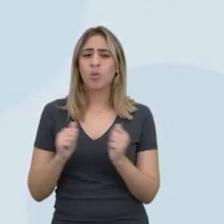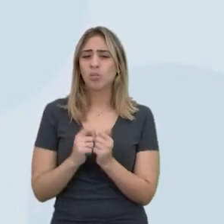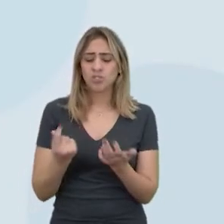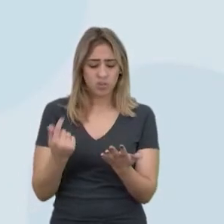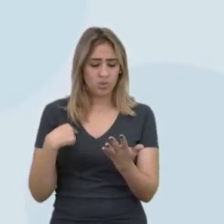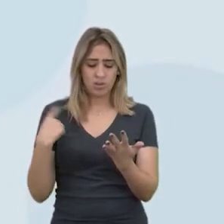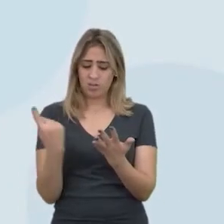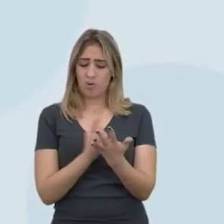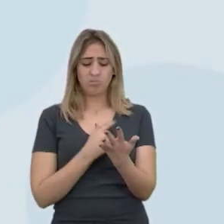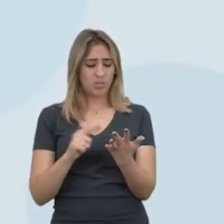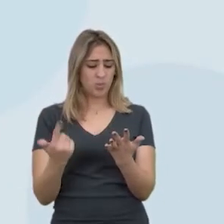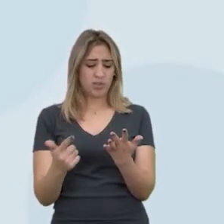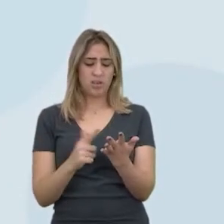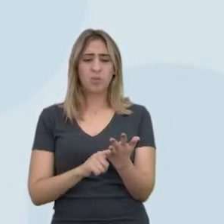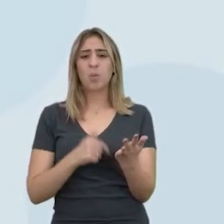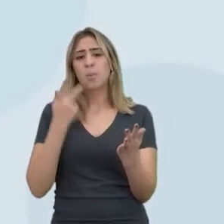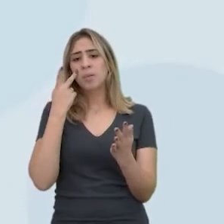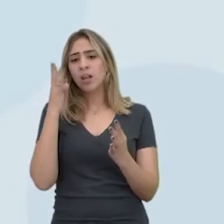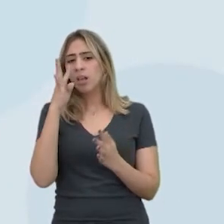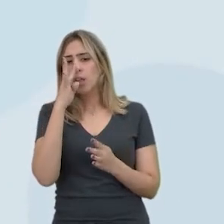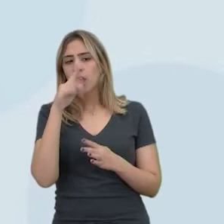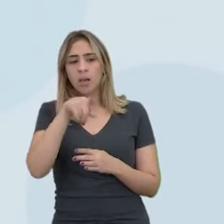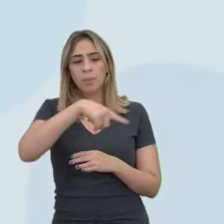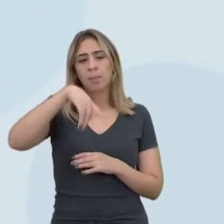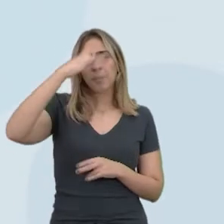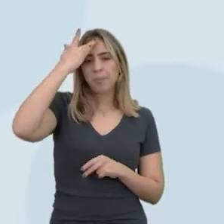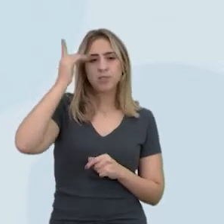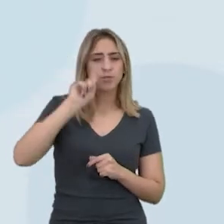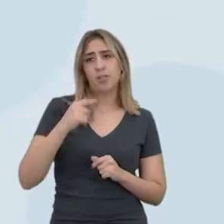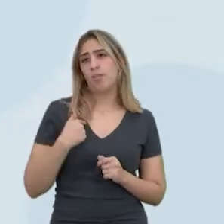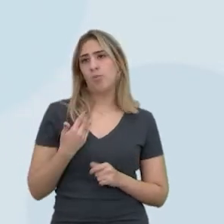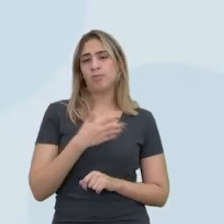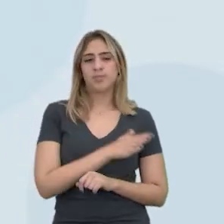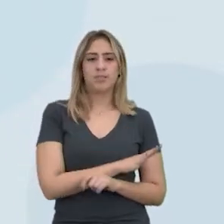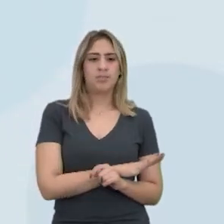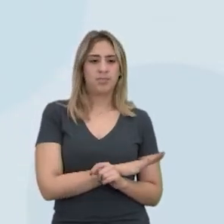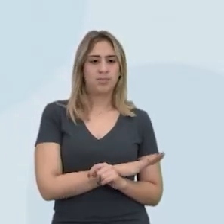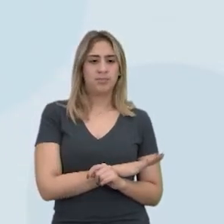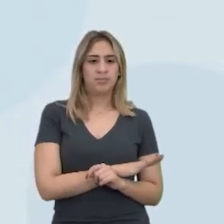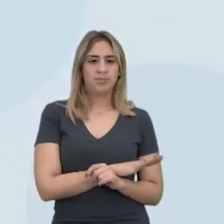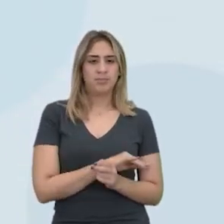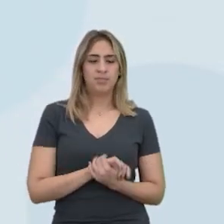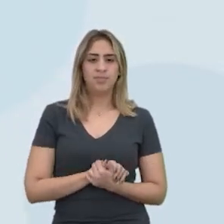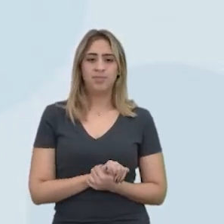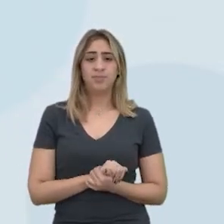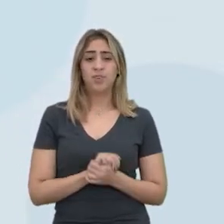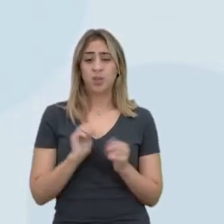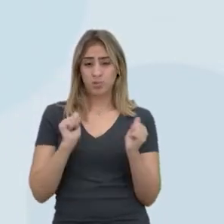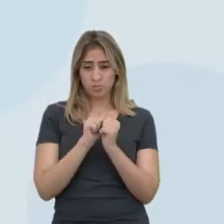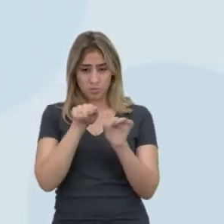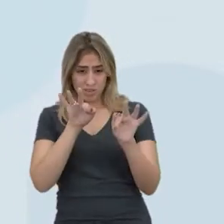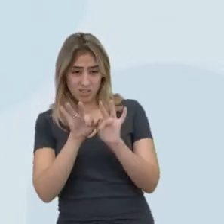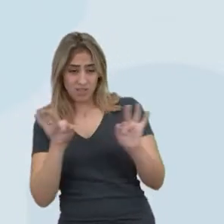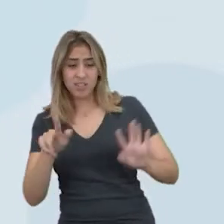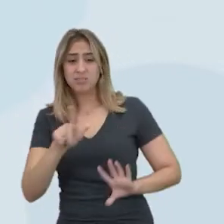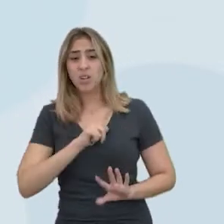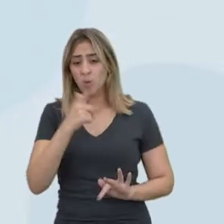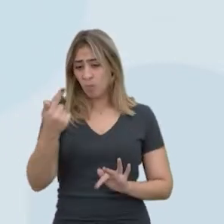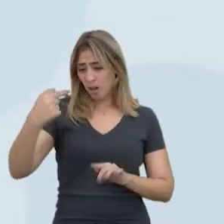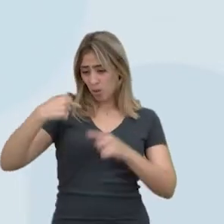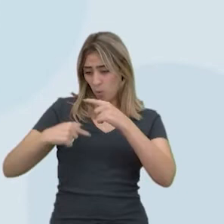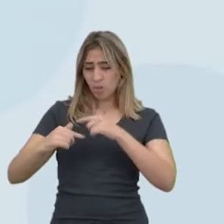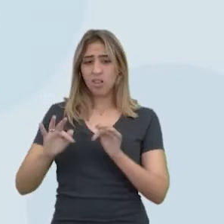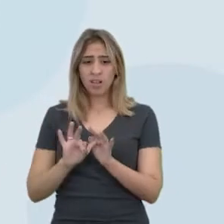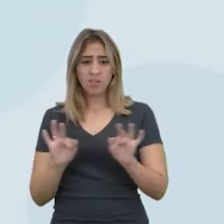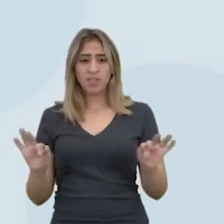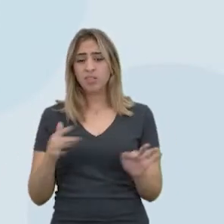dinheiro que nós não temos para impressionar pessoas que não gostamos. E junto dessa frase, tem uma frase que, assim, não